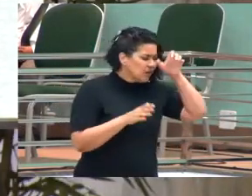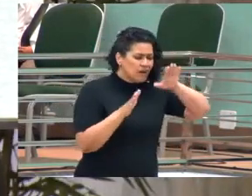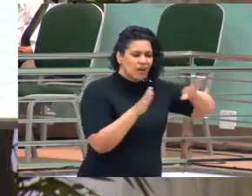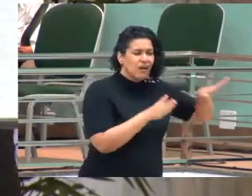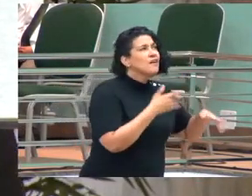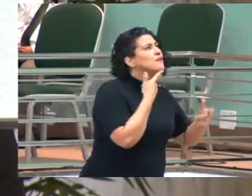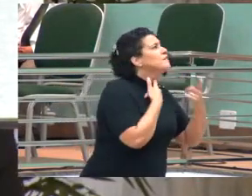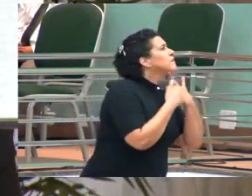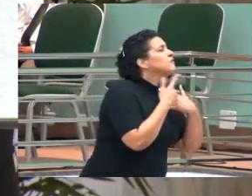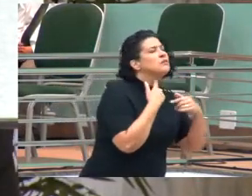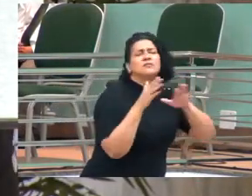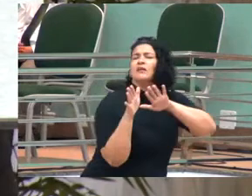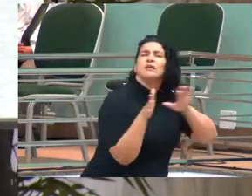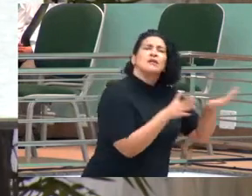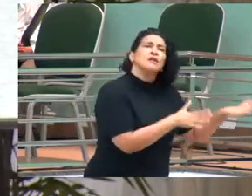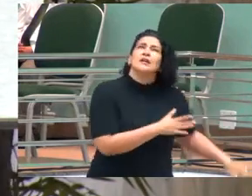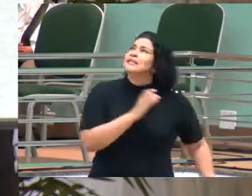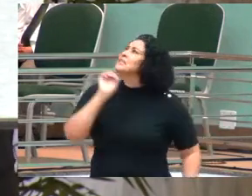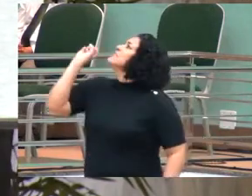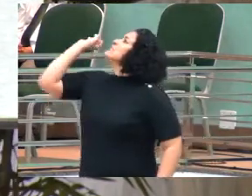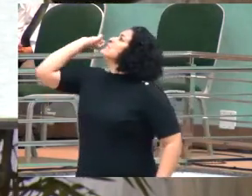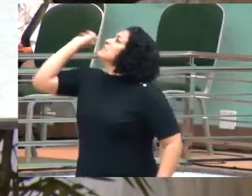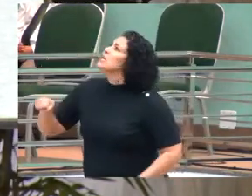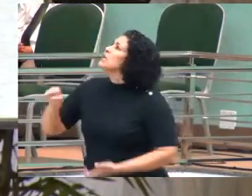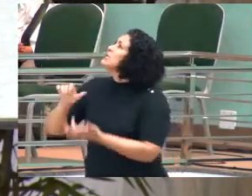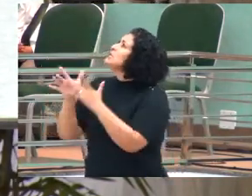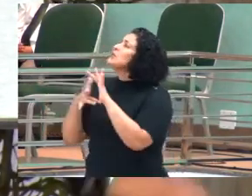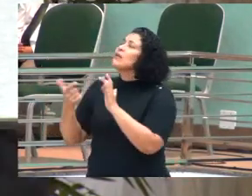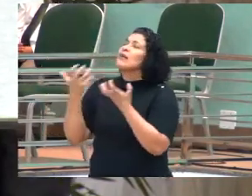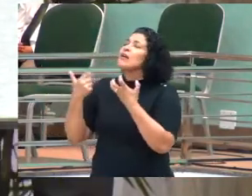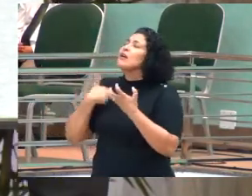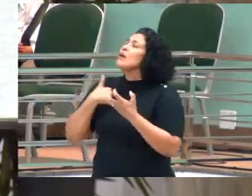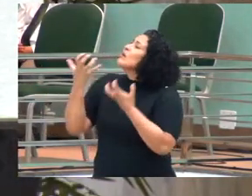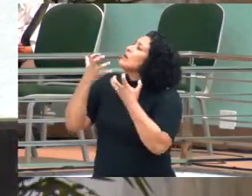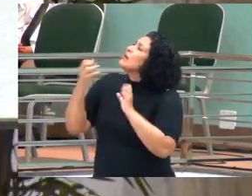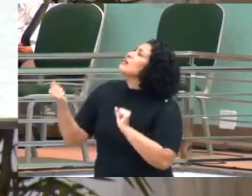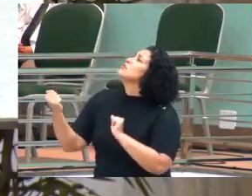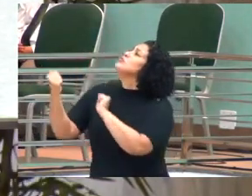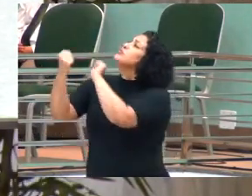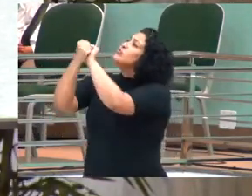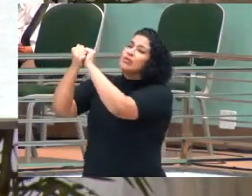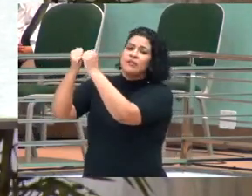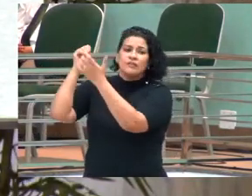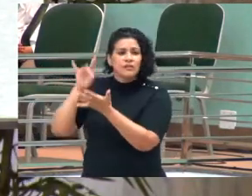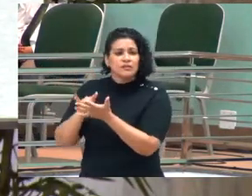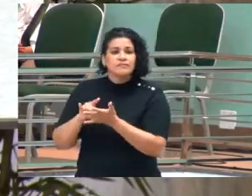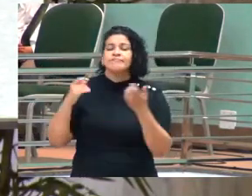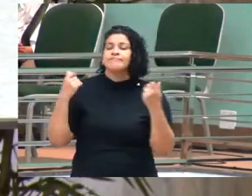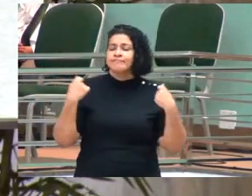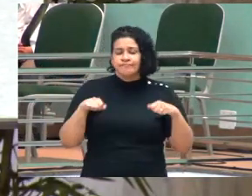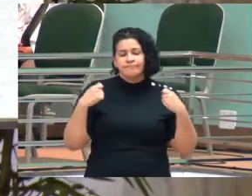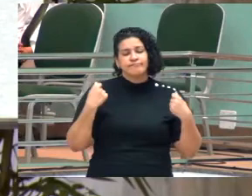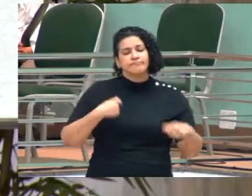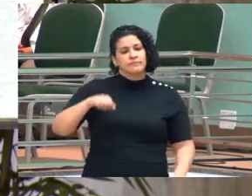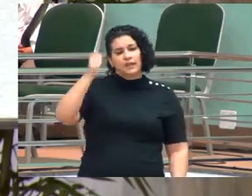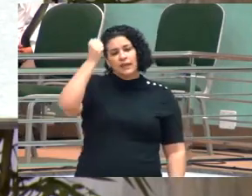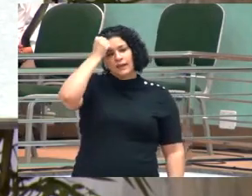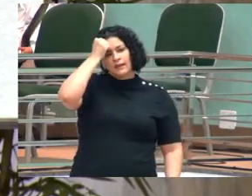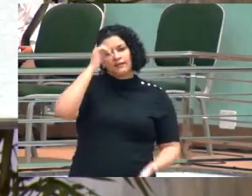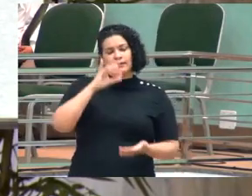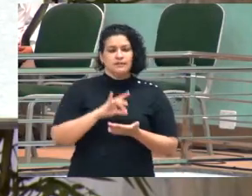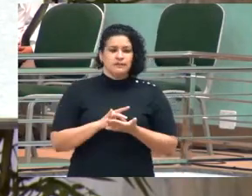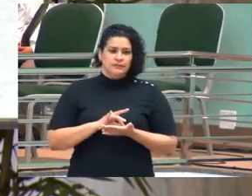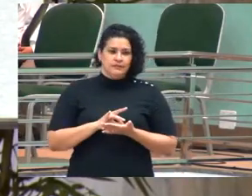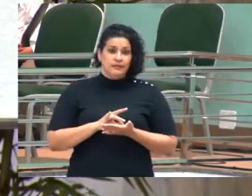o Senhor Jesus, para que o próprio Senhor Jesus, lá na frente, dê testemunho de nós,